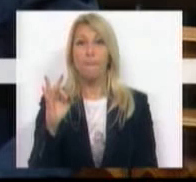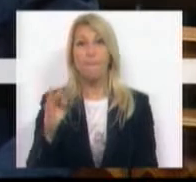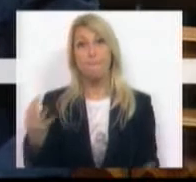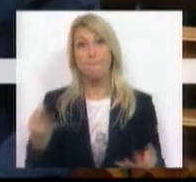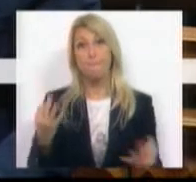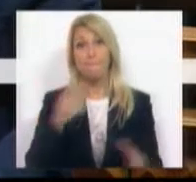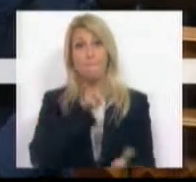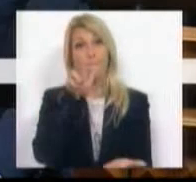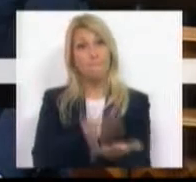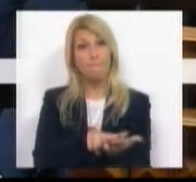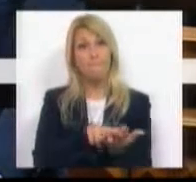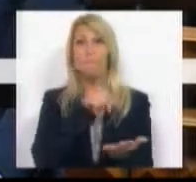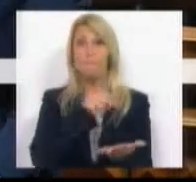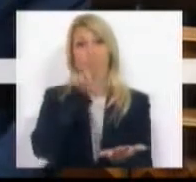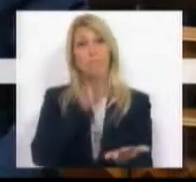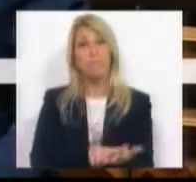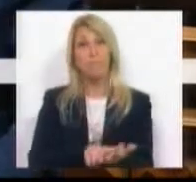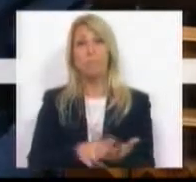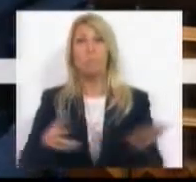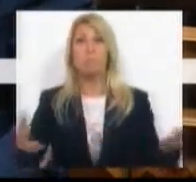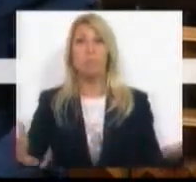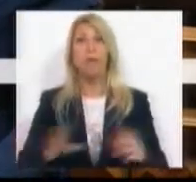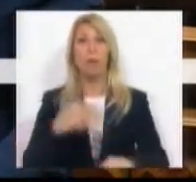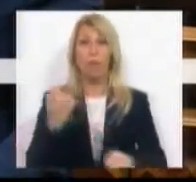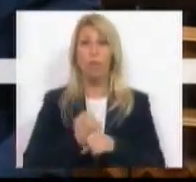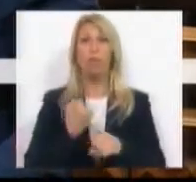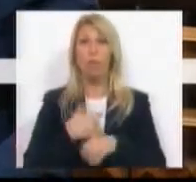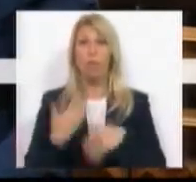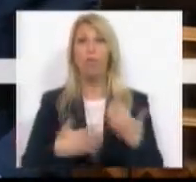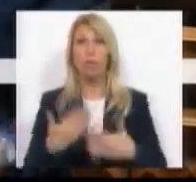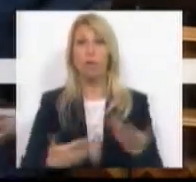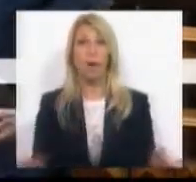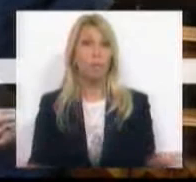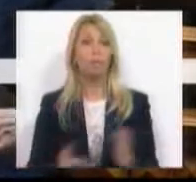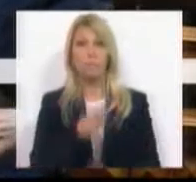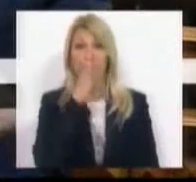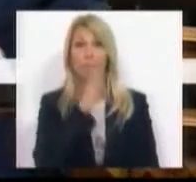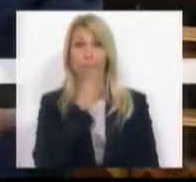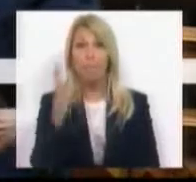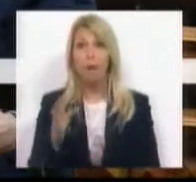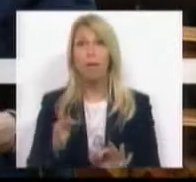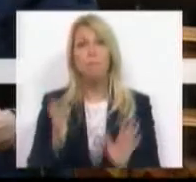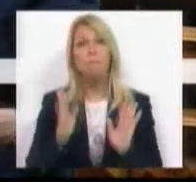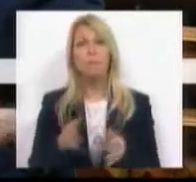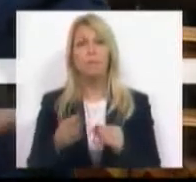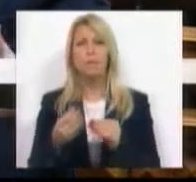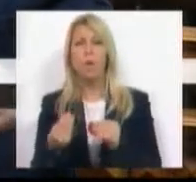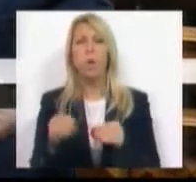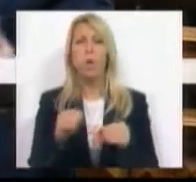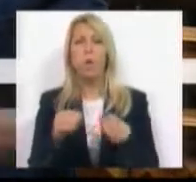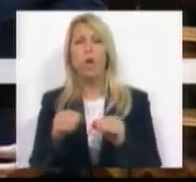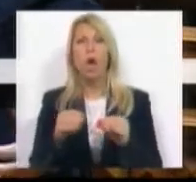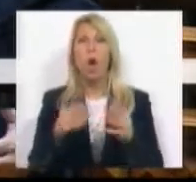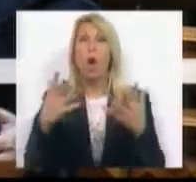promulgado e, para funcionar, para ser executado, tenha que levar um retoque, um